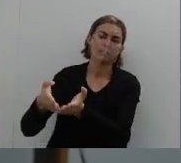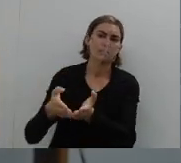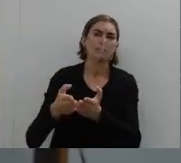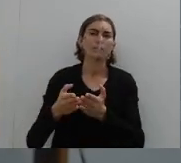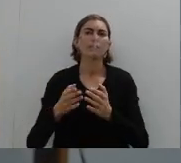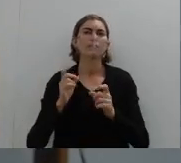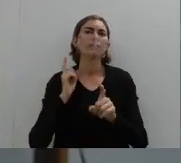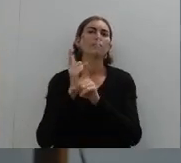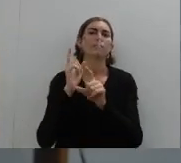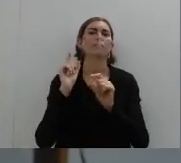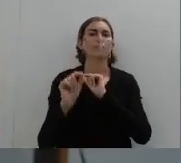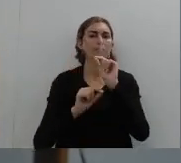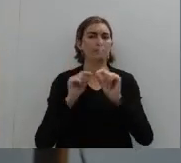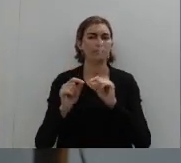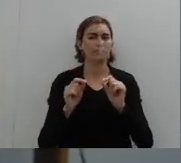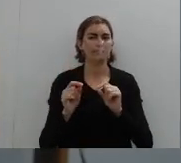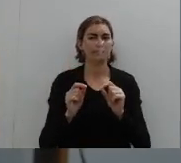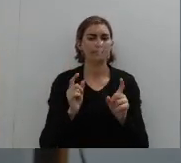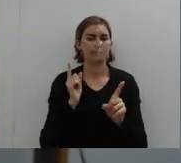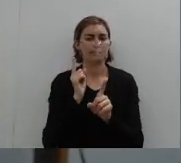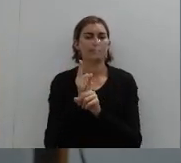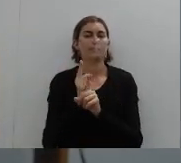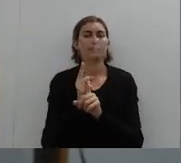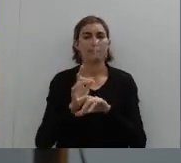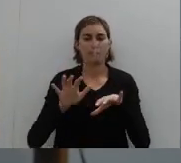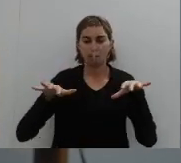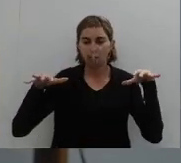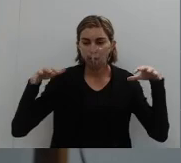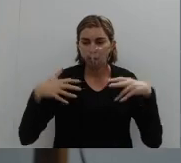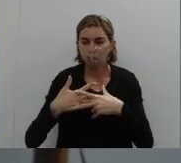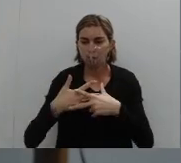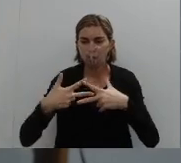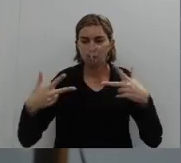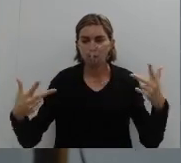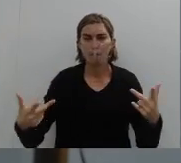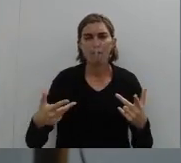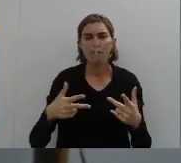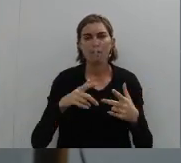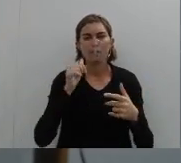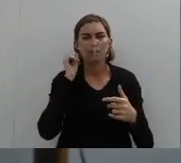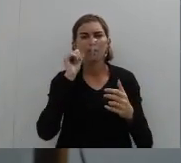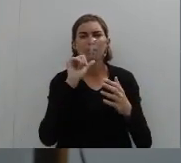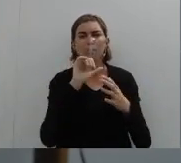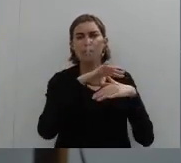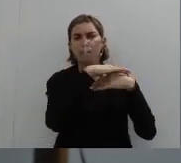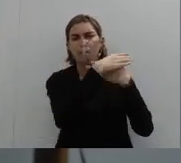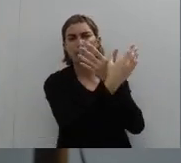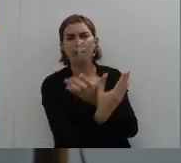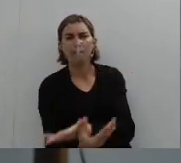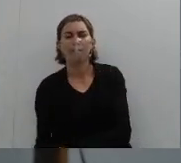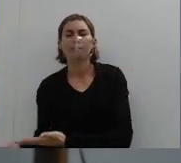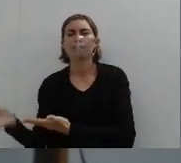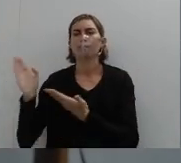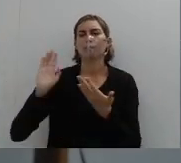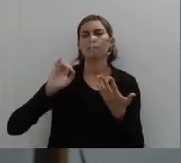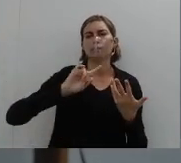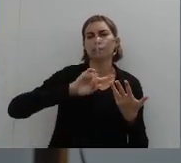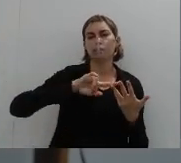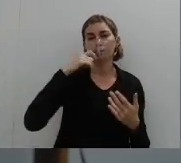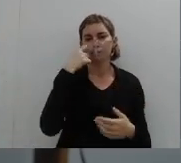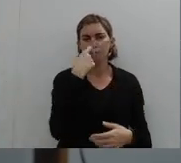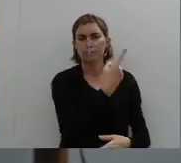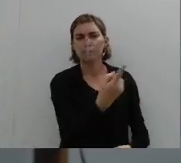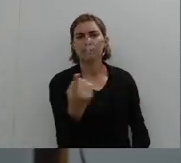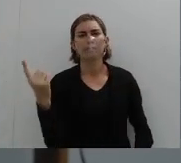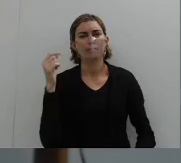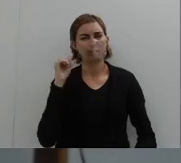Atlântico. Eu posso encontrar monstros, eu posso encontrar sereias. Eu ouvi